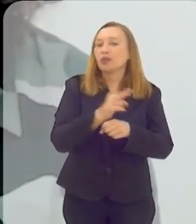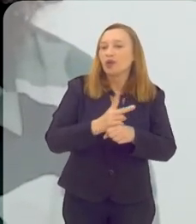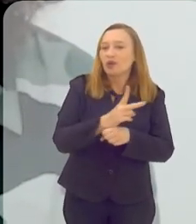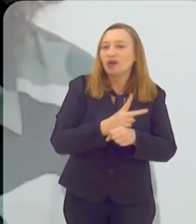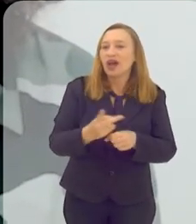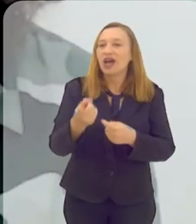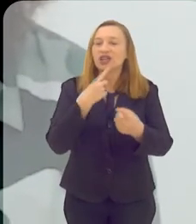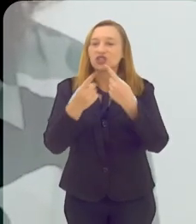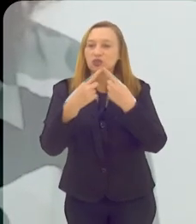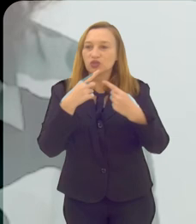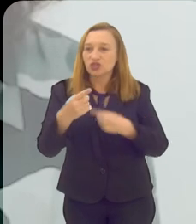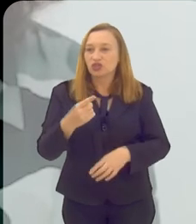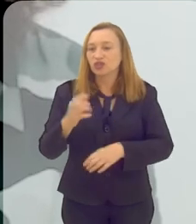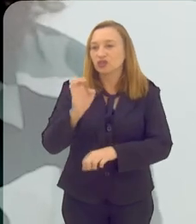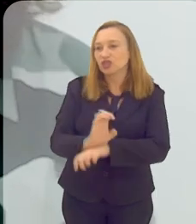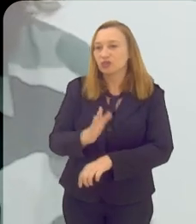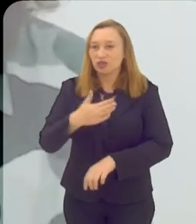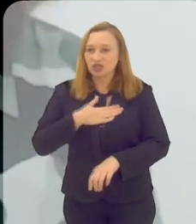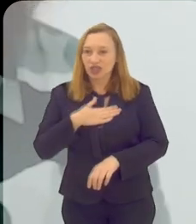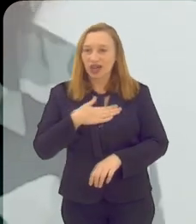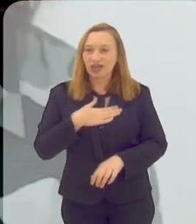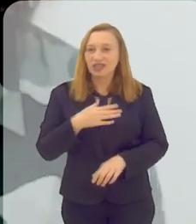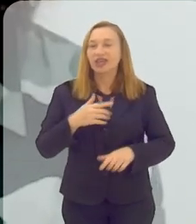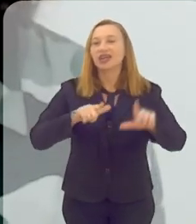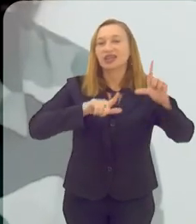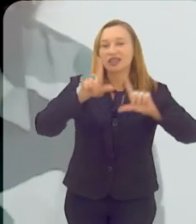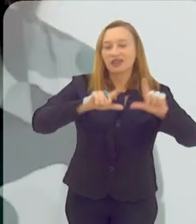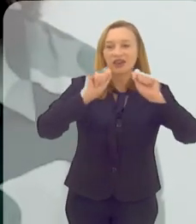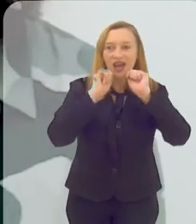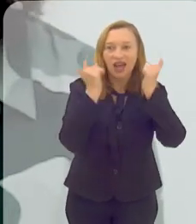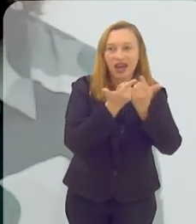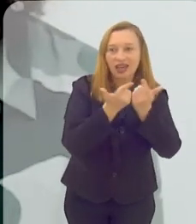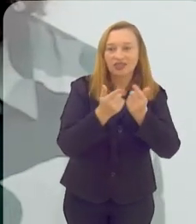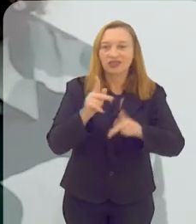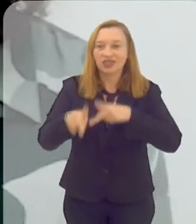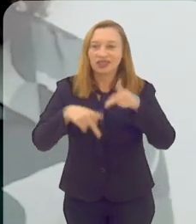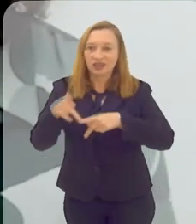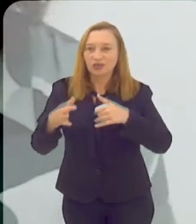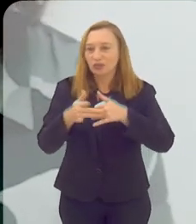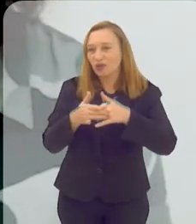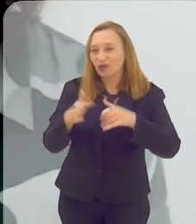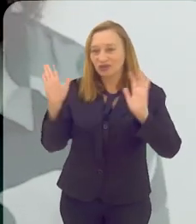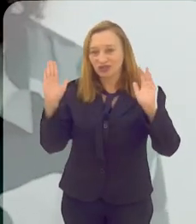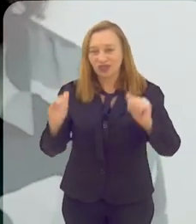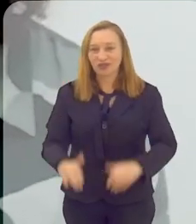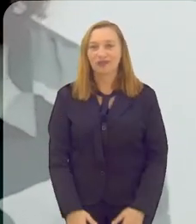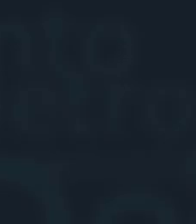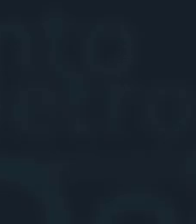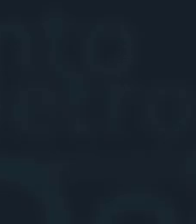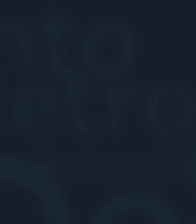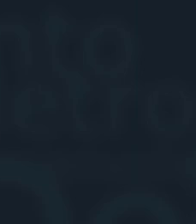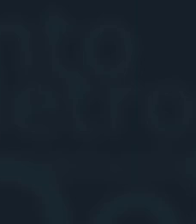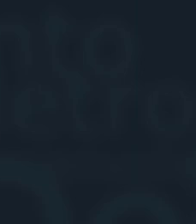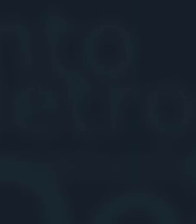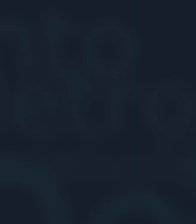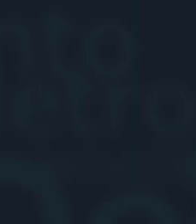pelo podcast Quero Discutir no Meu Estado na sua plataforma predileta. TV Alerj, o canal do povo. Até a próxima.